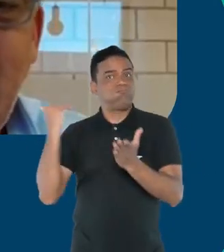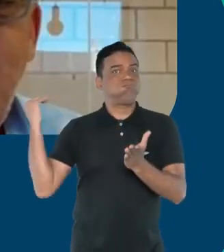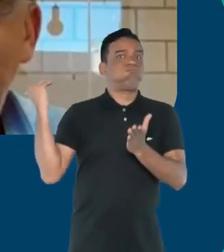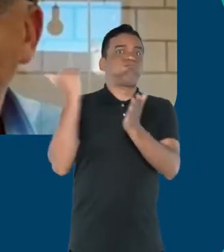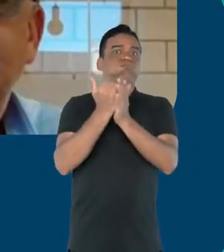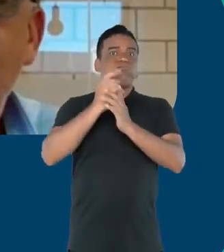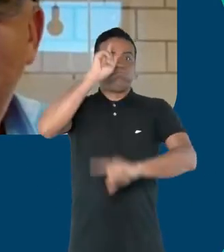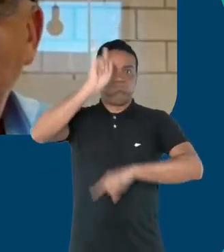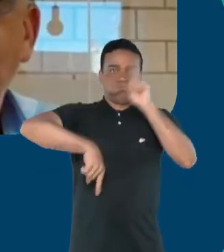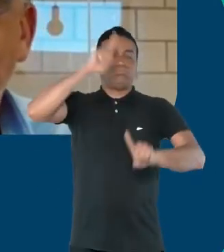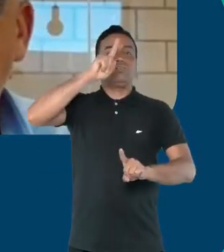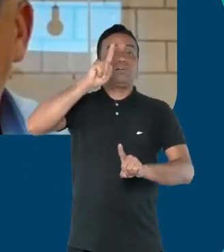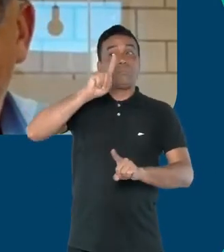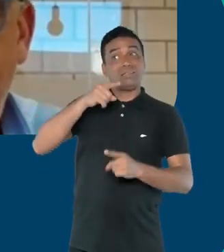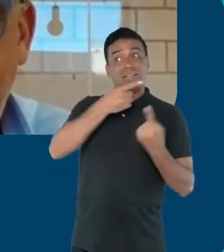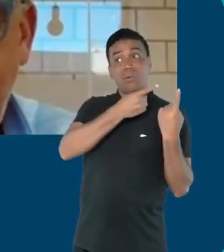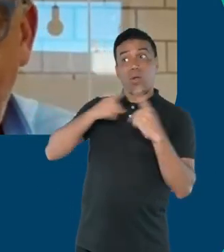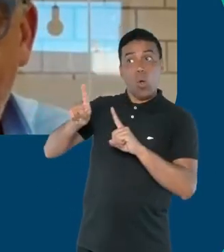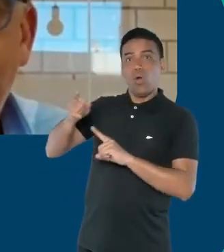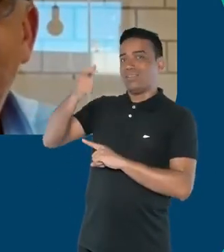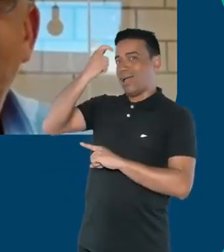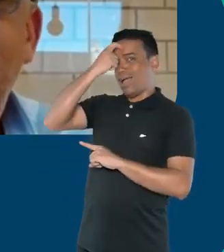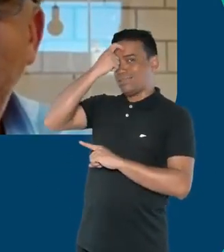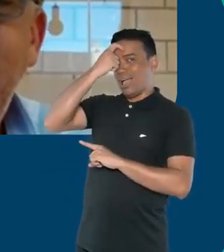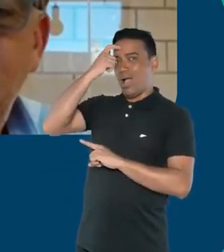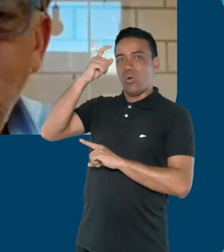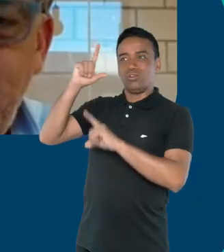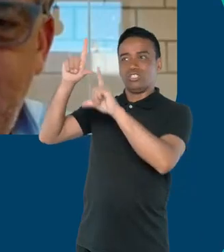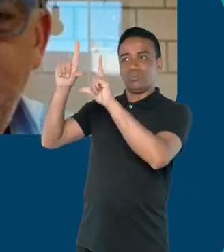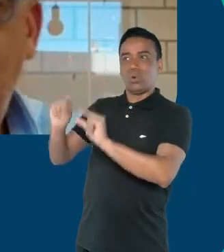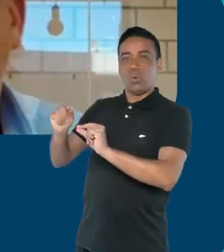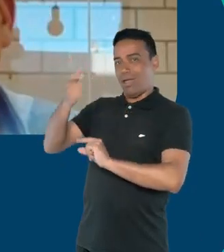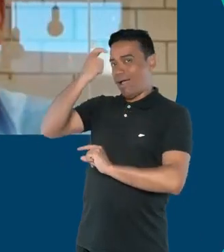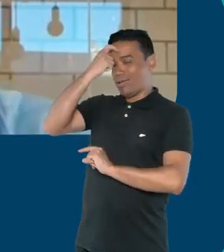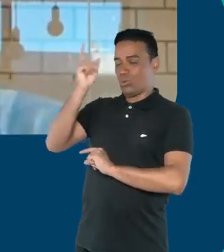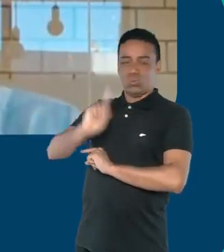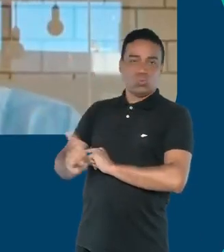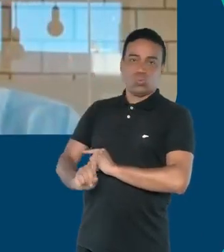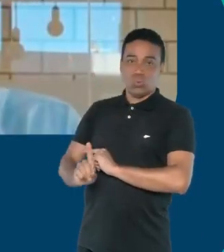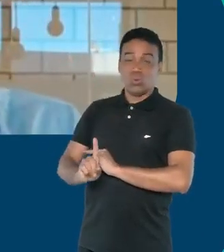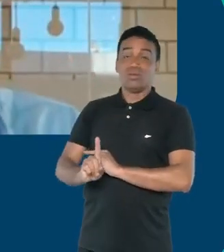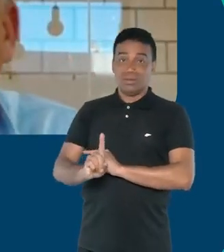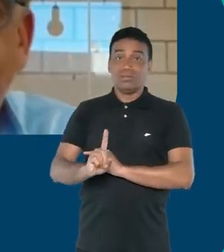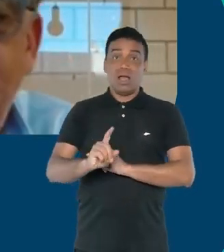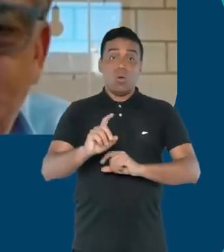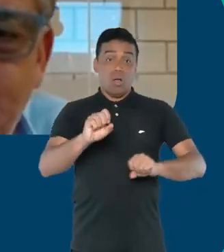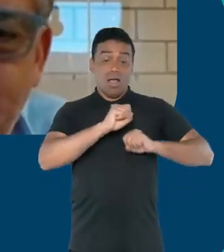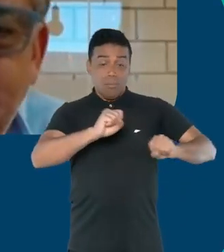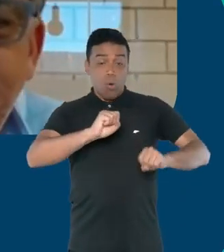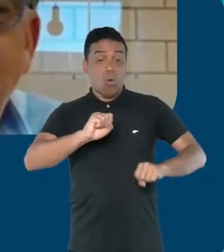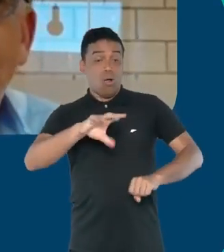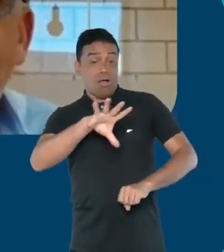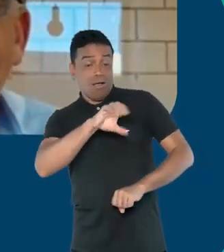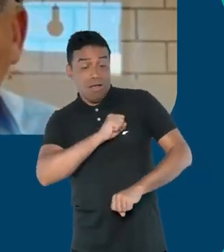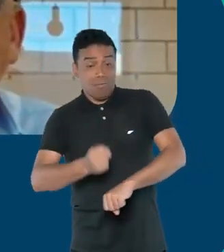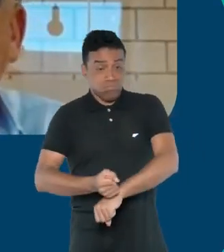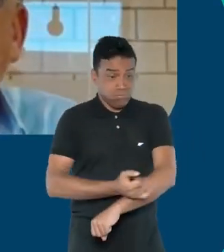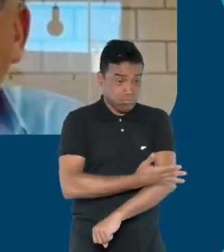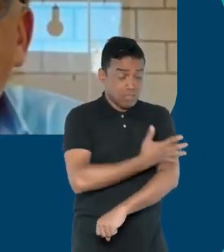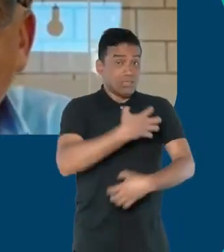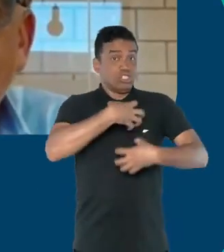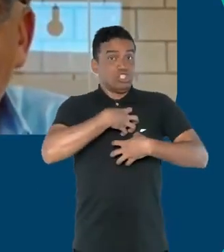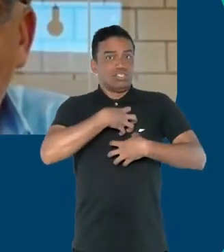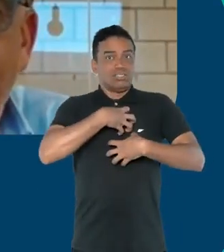razão. Ele não quer diminuir a razão. Elas triunfaram, e isso que o meu livro procura afirmar, sobre